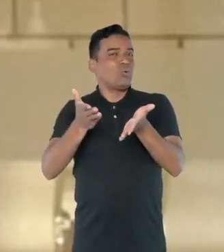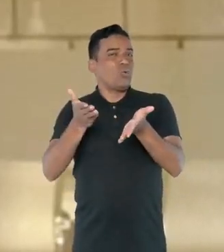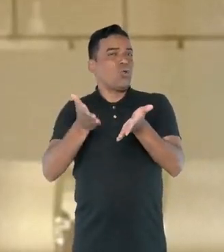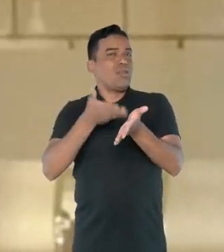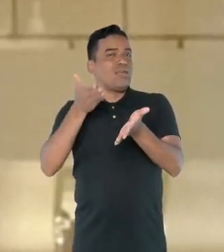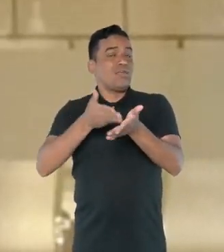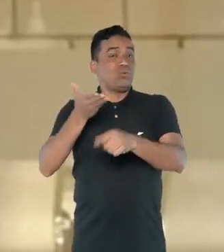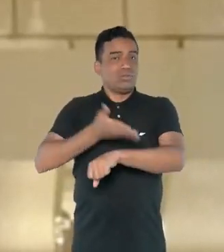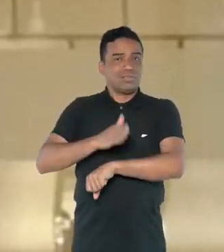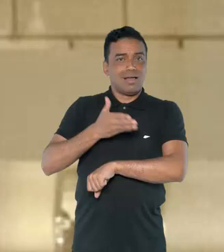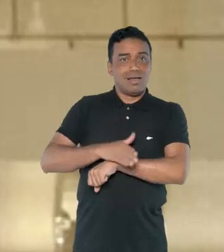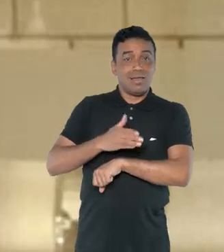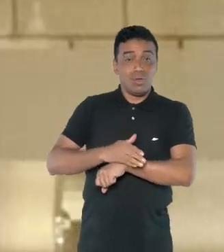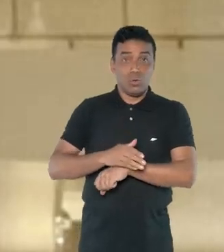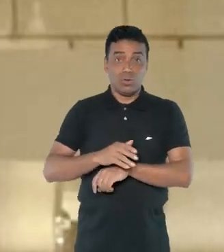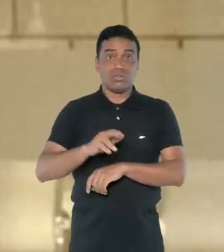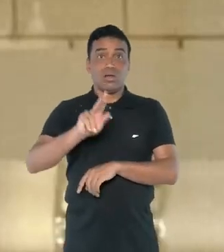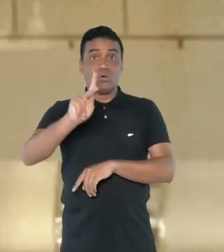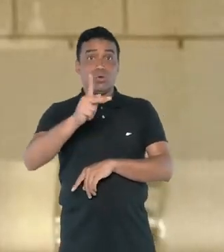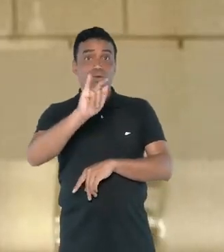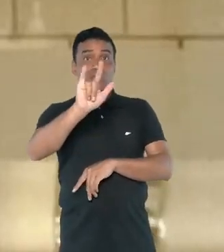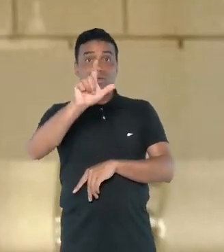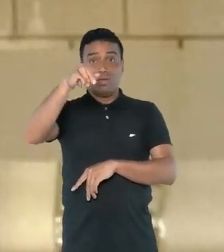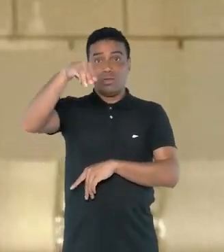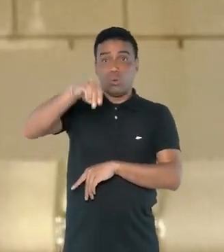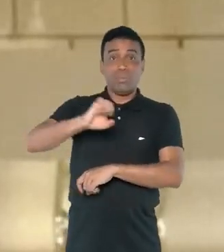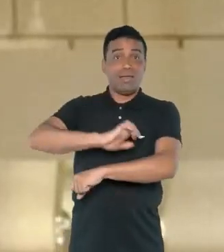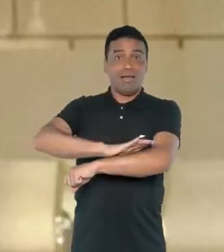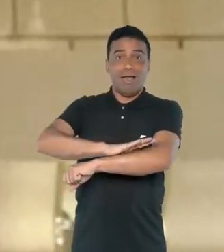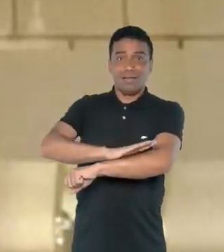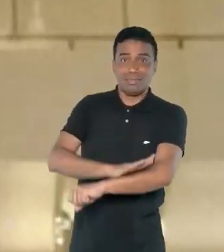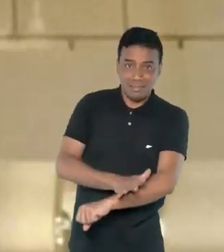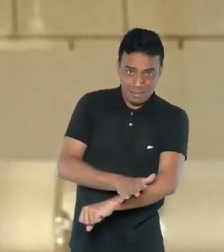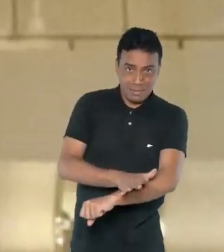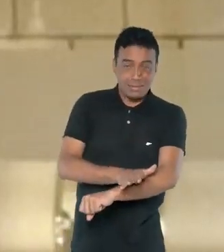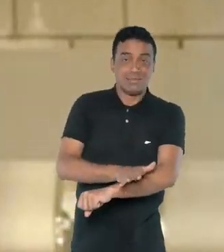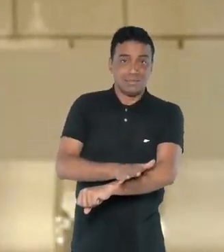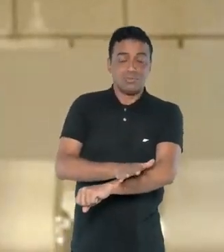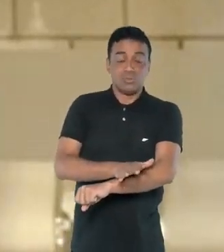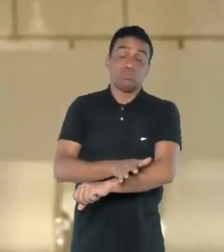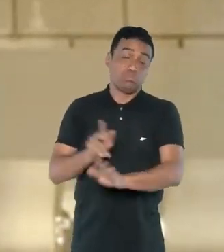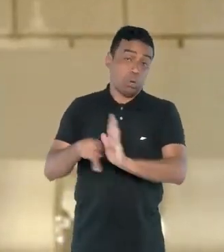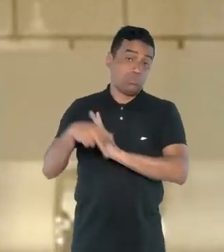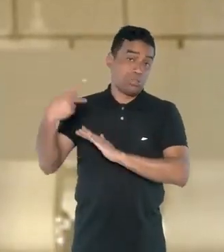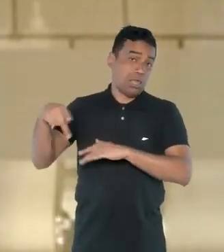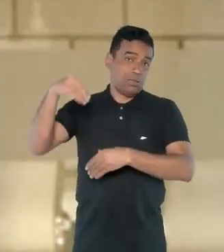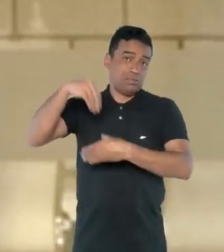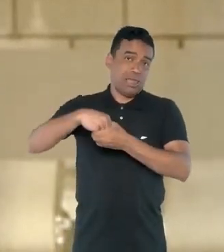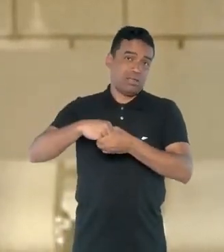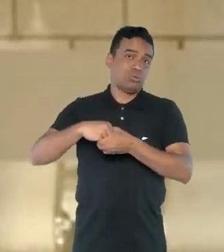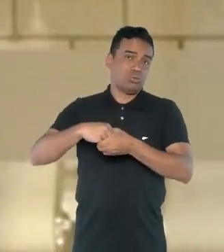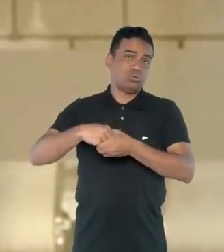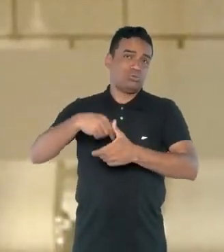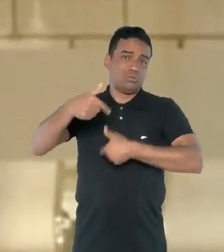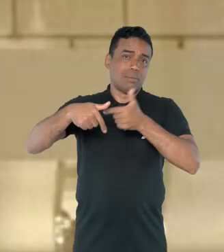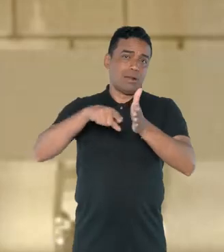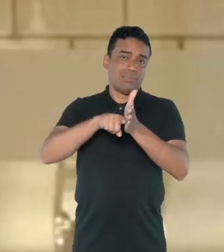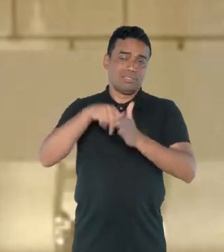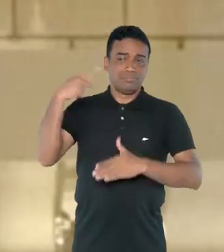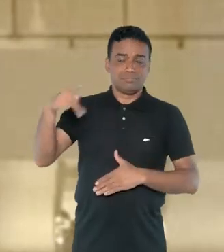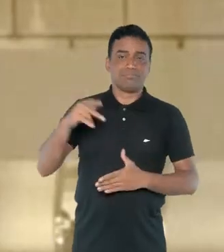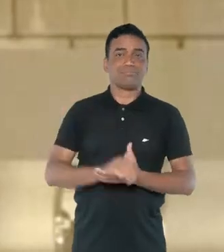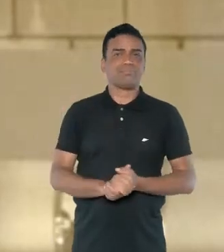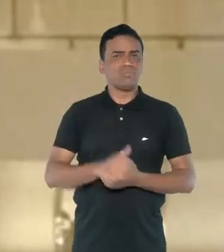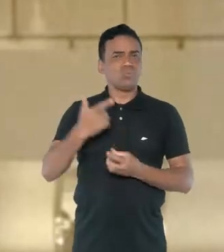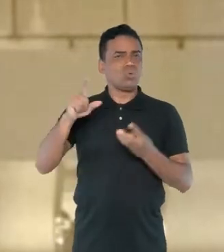muito importante chamado Hilme e o Racismo, né, o racismo do próprio Hilme, né? E